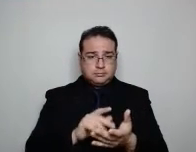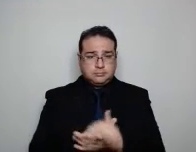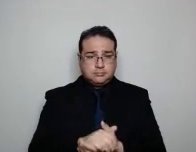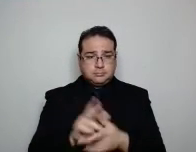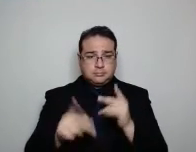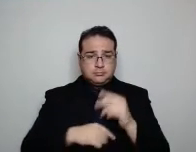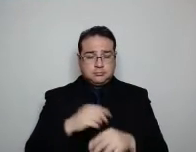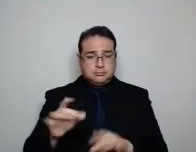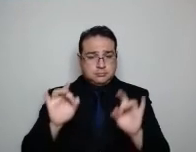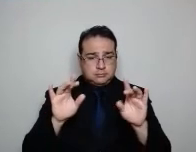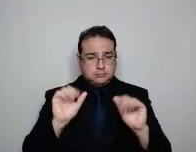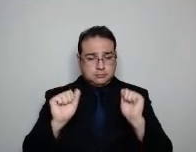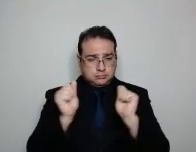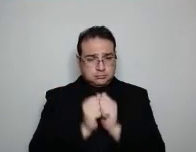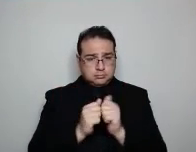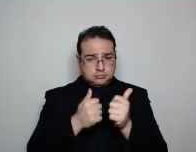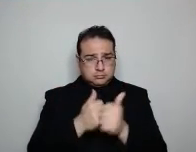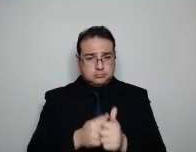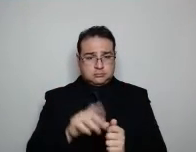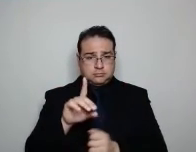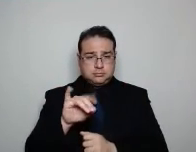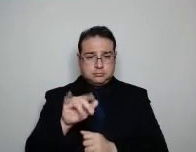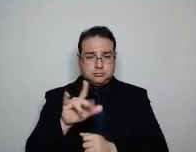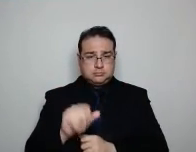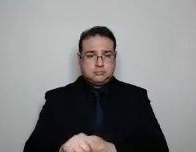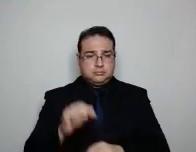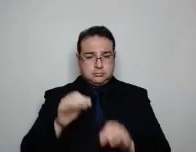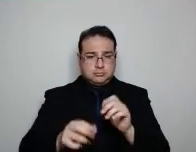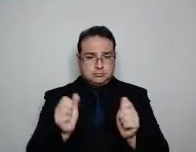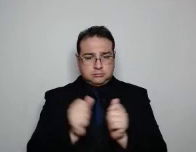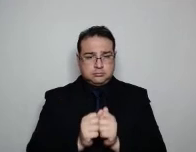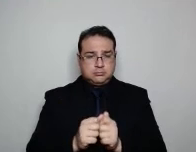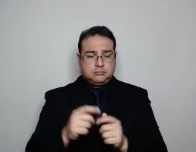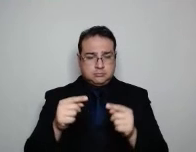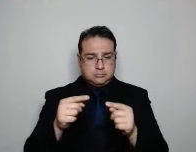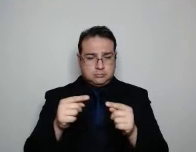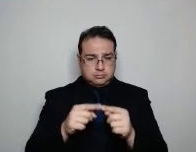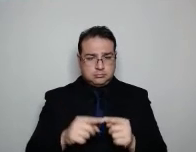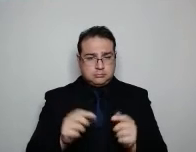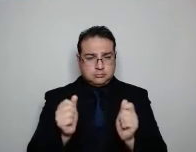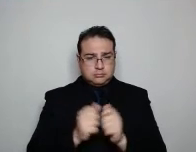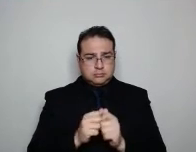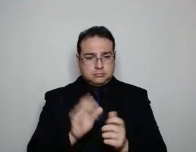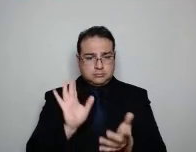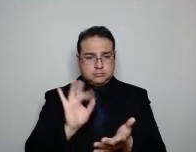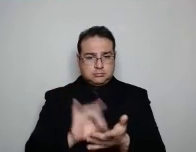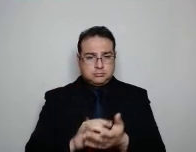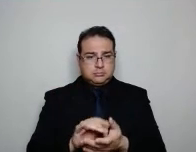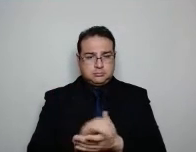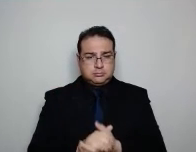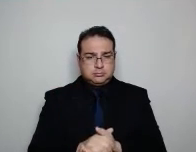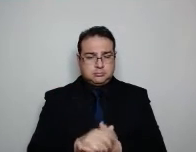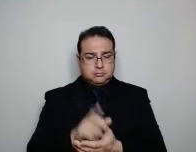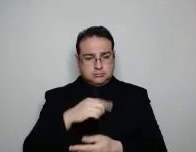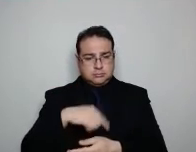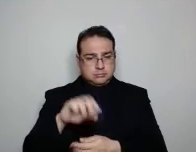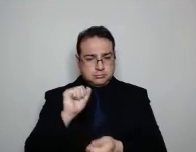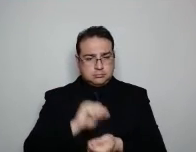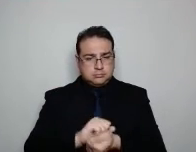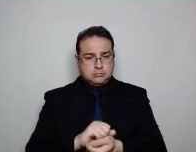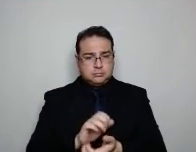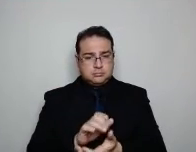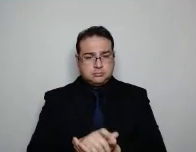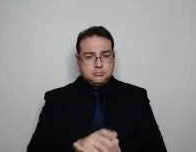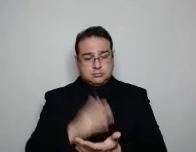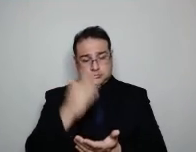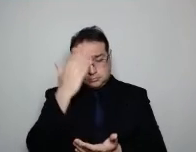privilégio, né, de acompanhar uma dialética jurídica tão fecunda como sempre é realmente, a gente comprova aqui nas